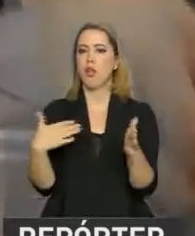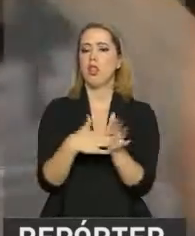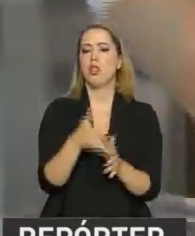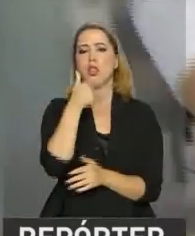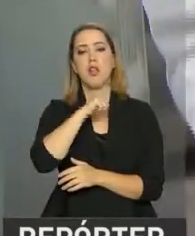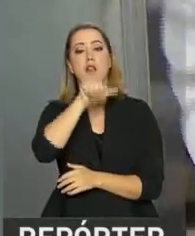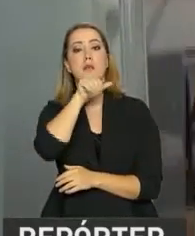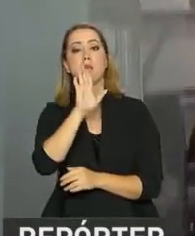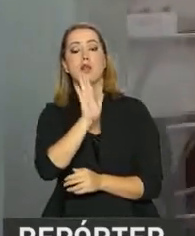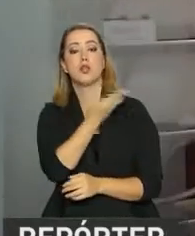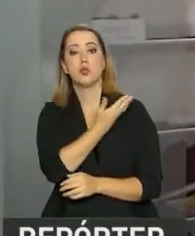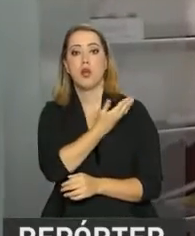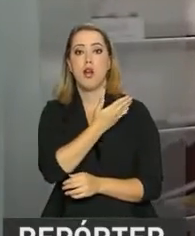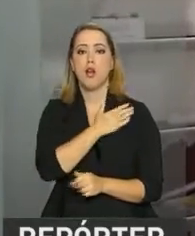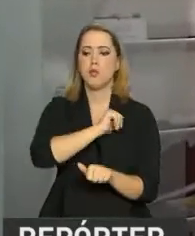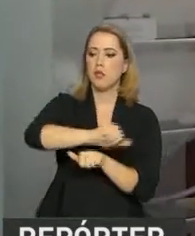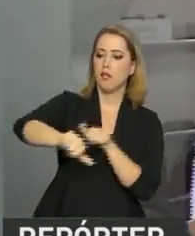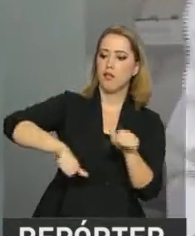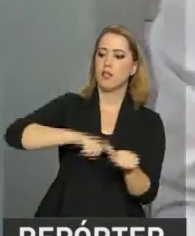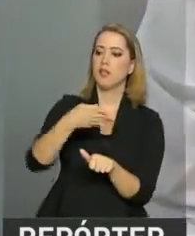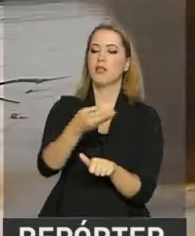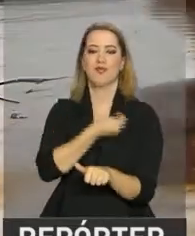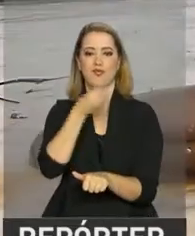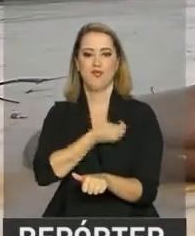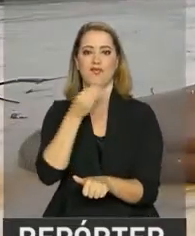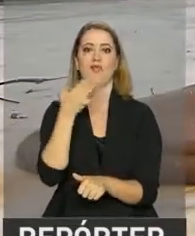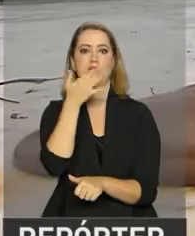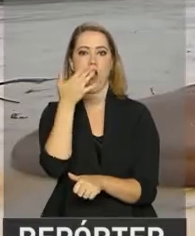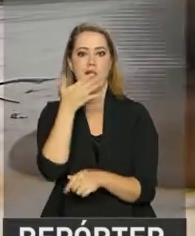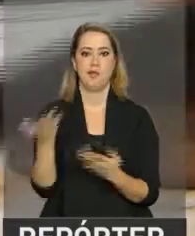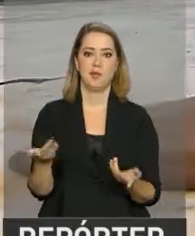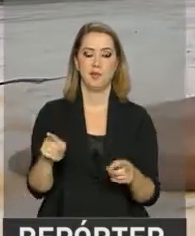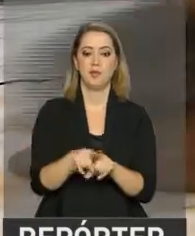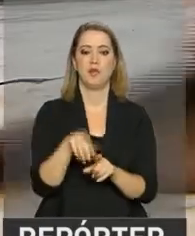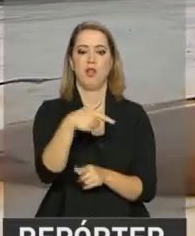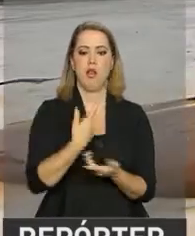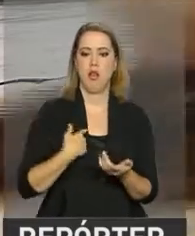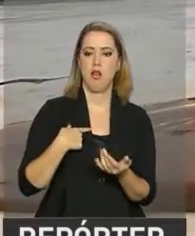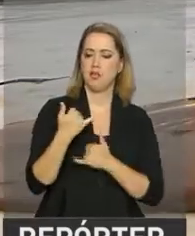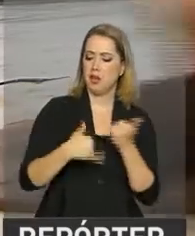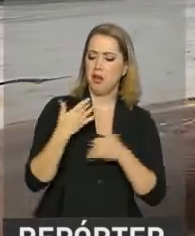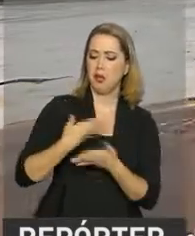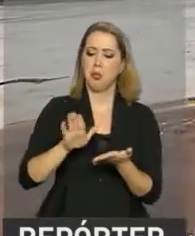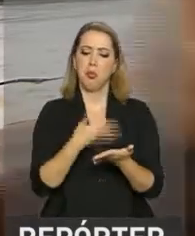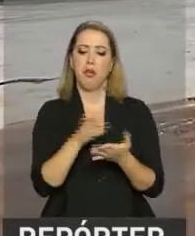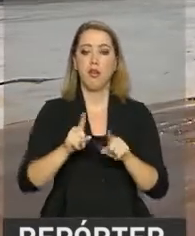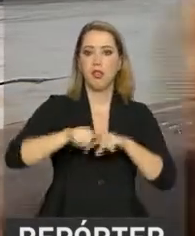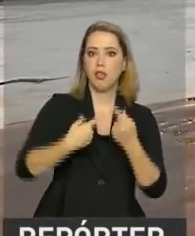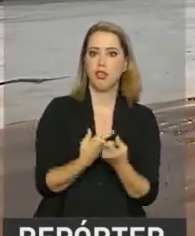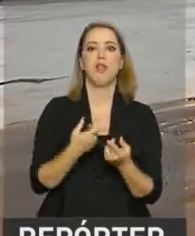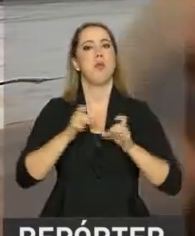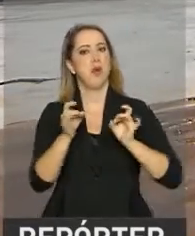ensinou a arte de transformar açúcar essas delícias aos poucos o hobby virou negócio e ele decidiu